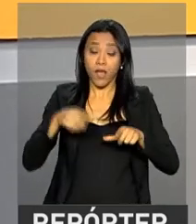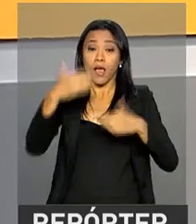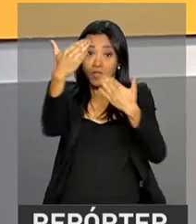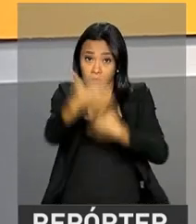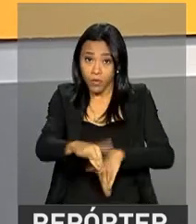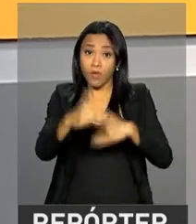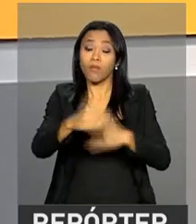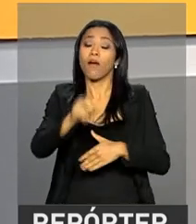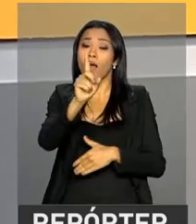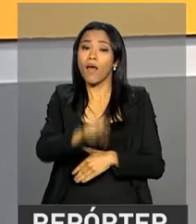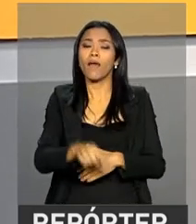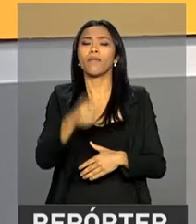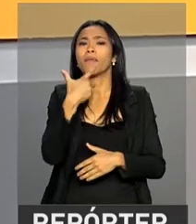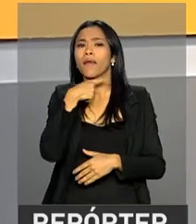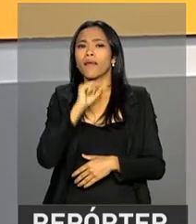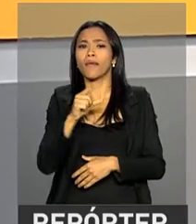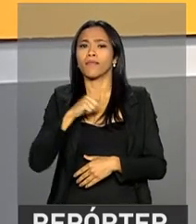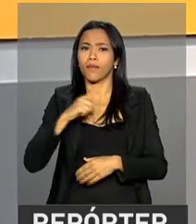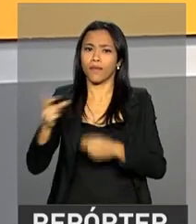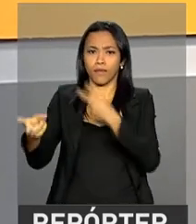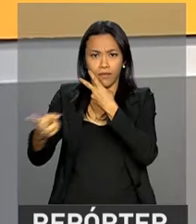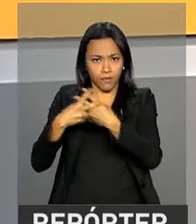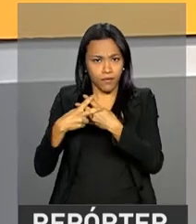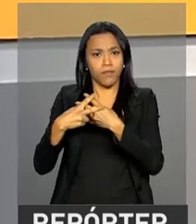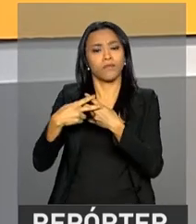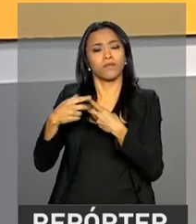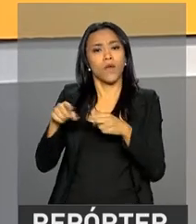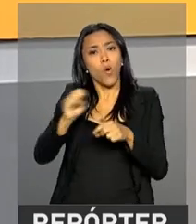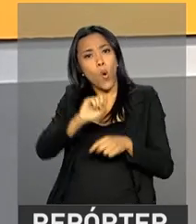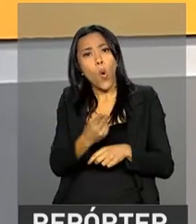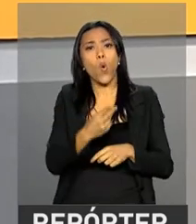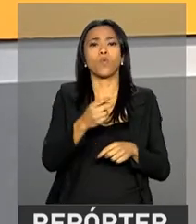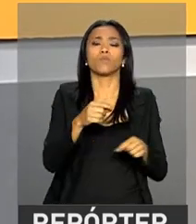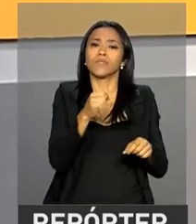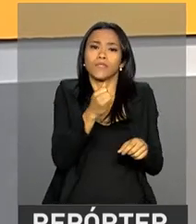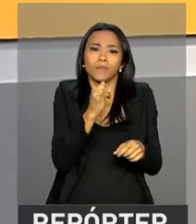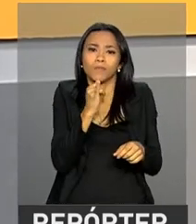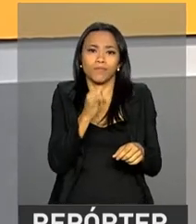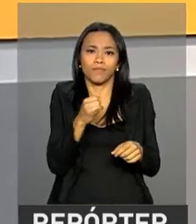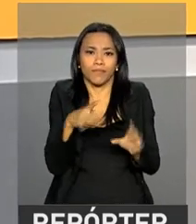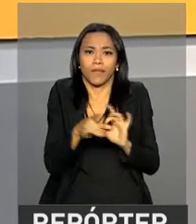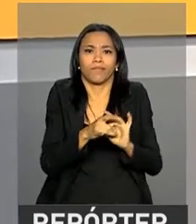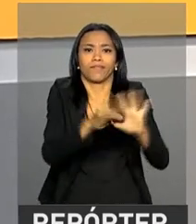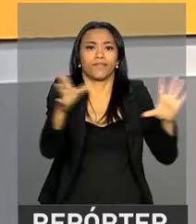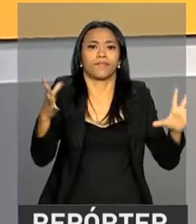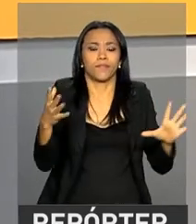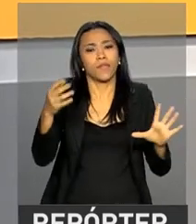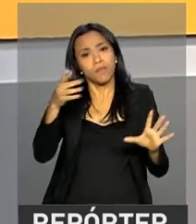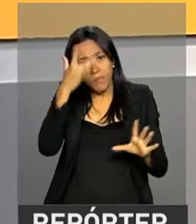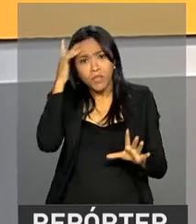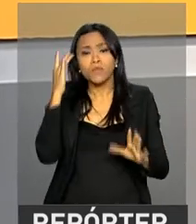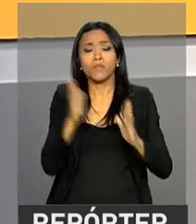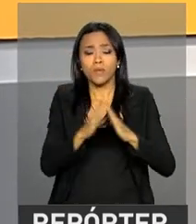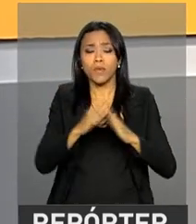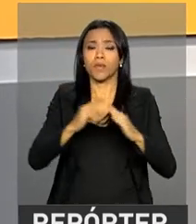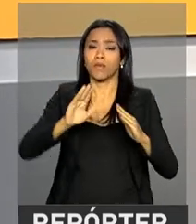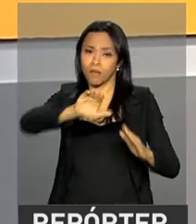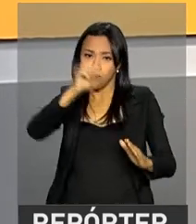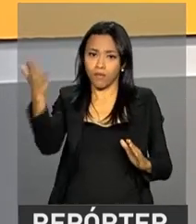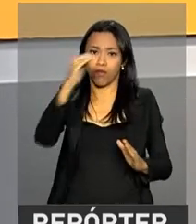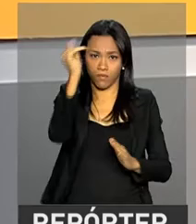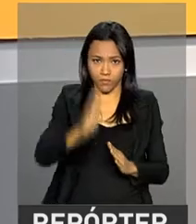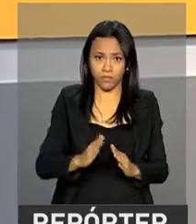também para quem cumprir medidas socioeducativas ou está privado de liberdade além de brasileiros residentes no